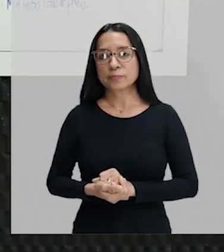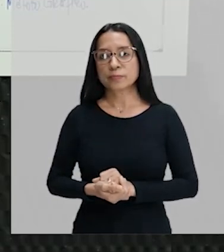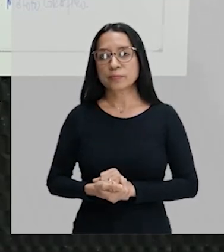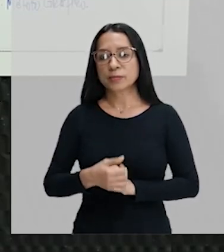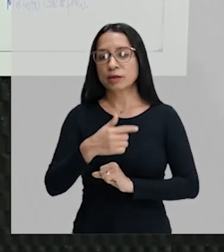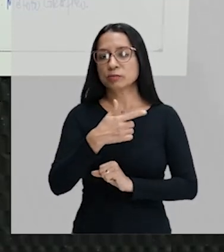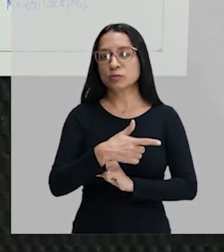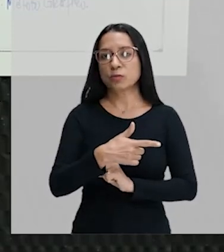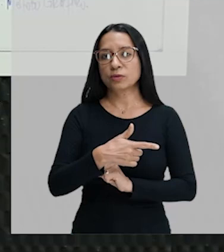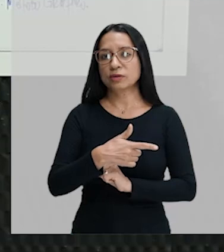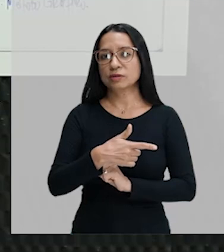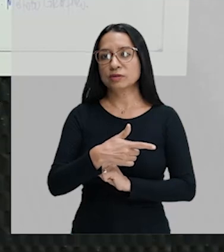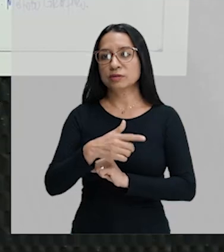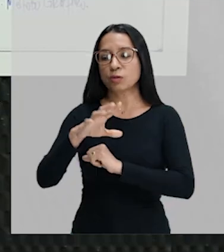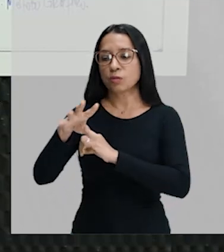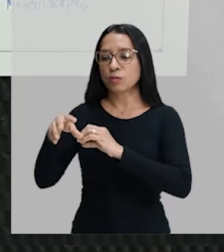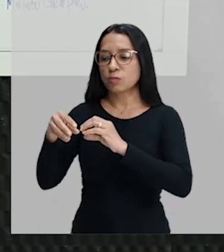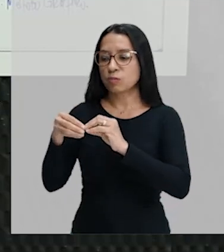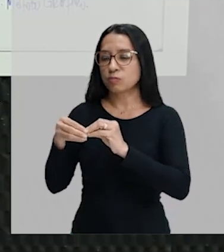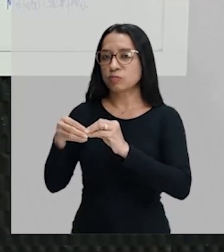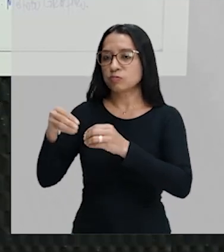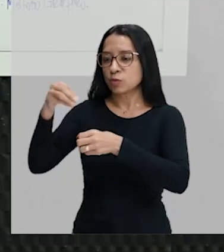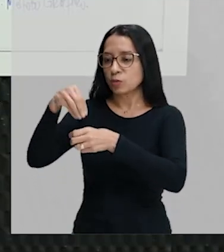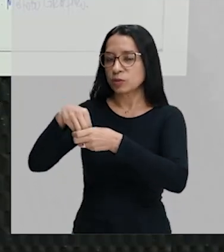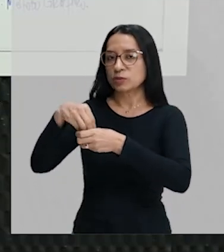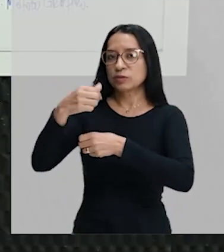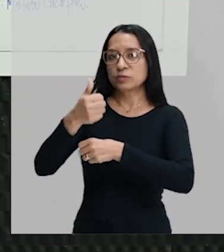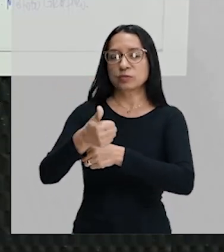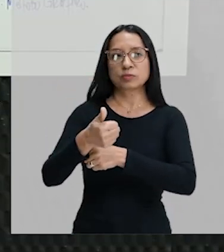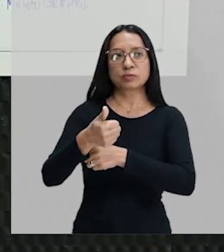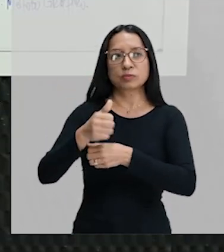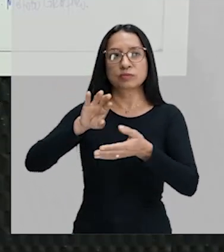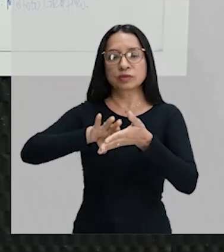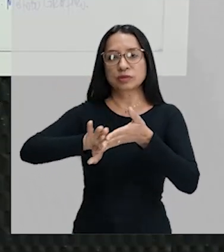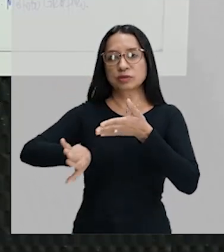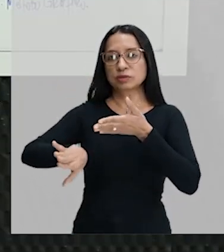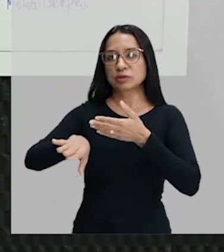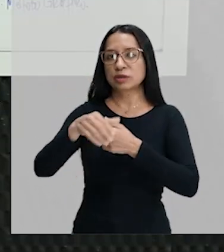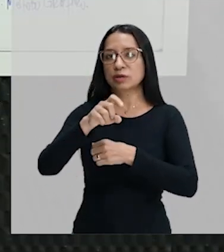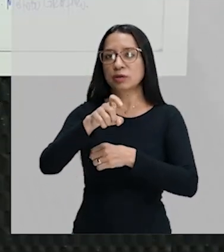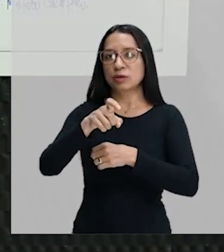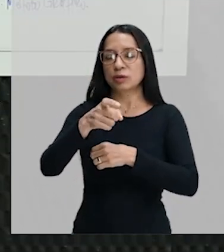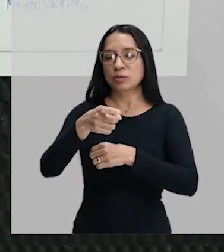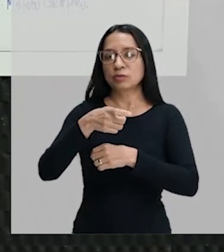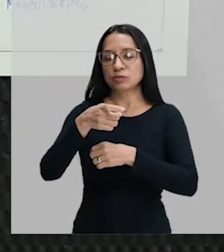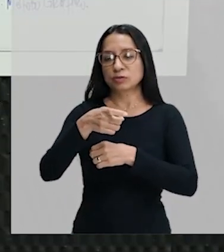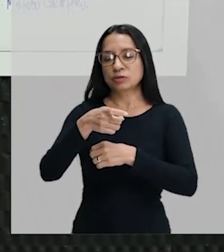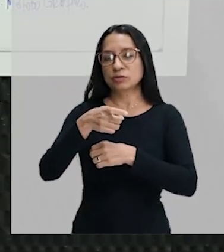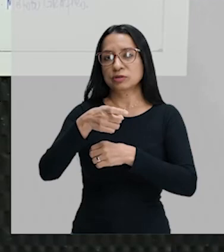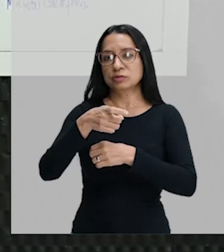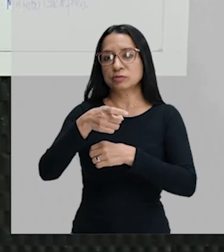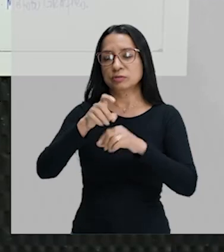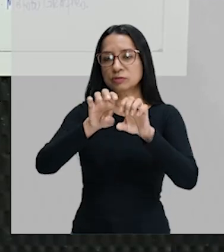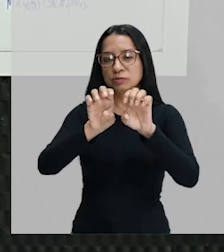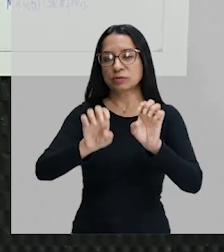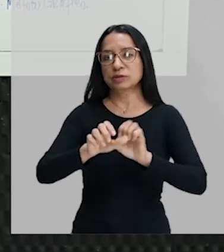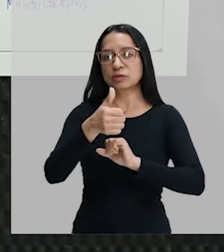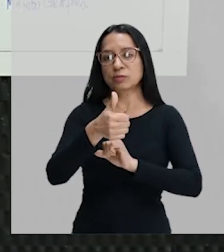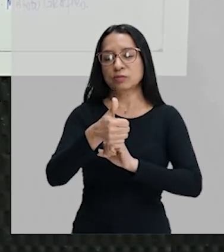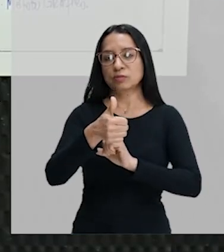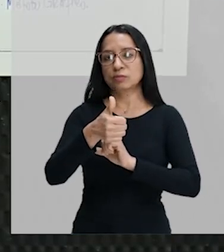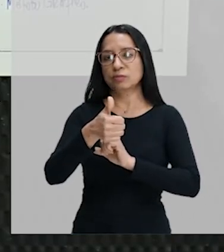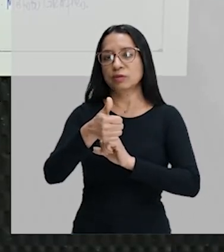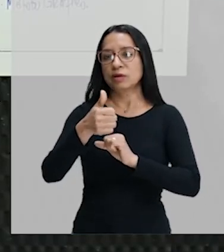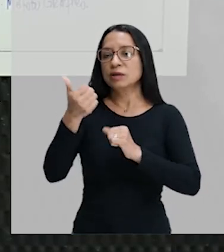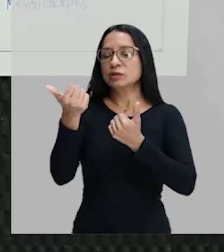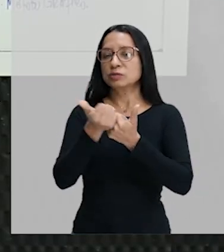1. Como assim, professor? Você vai tirar esse x da equação 1 e substituir pelo valor